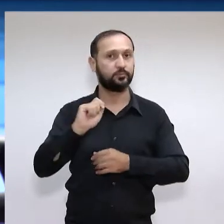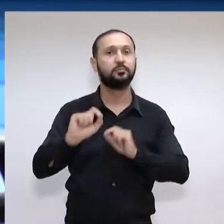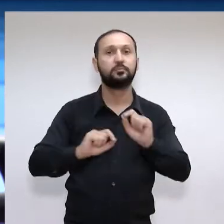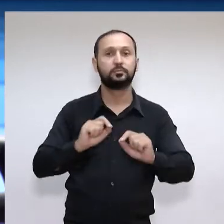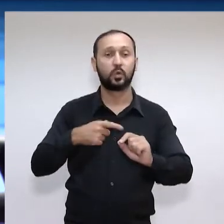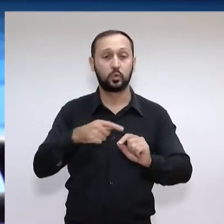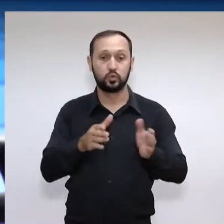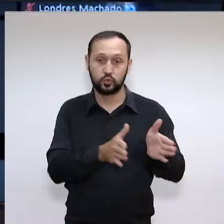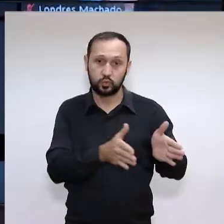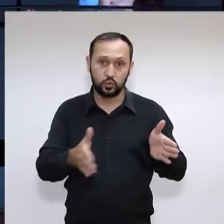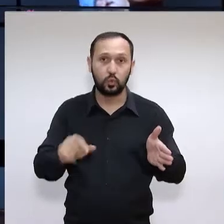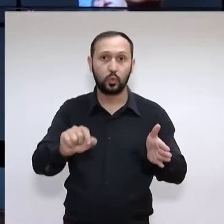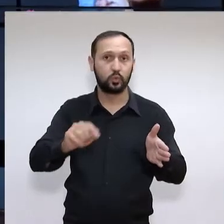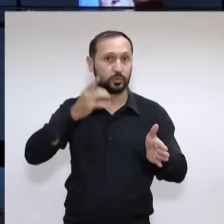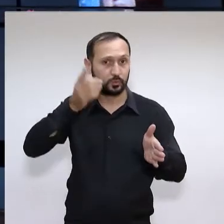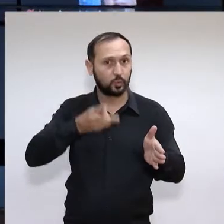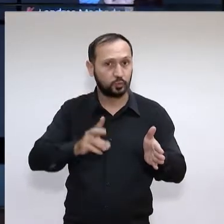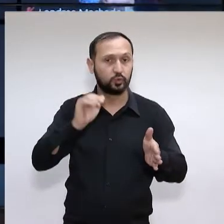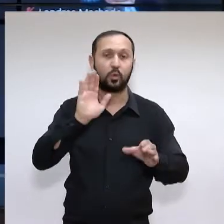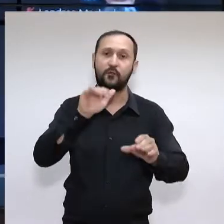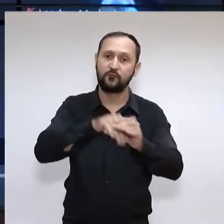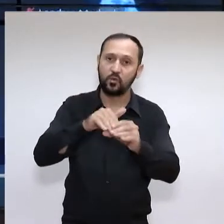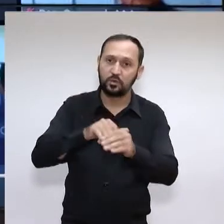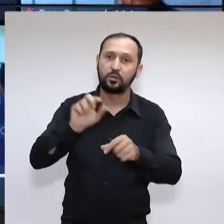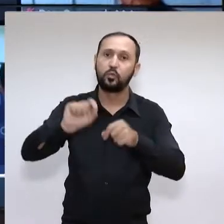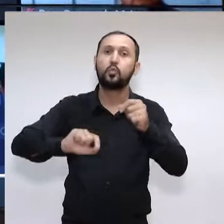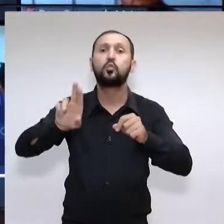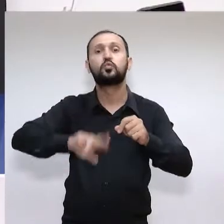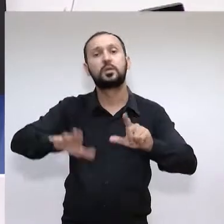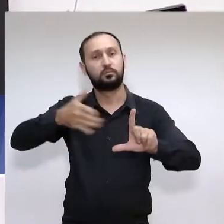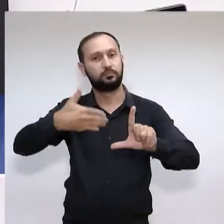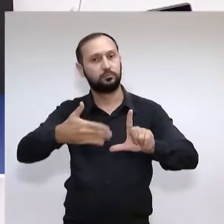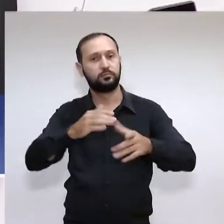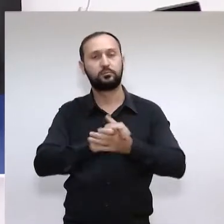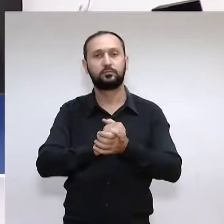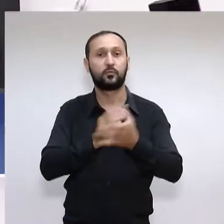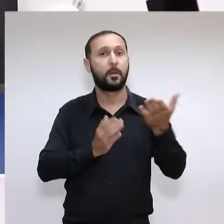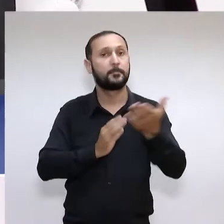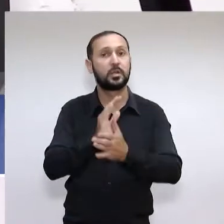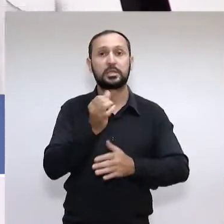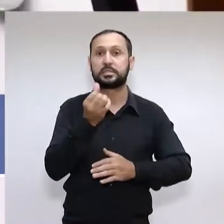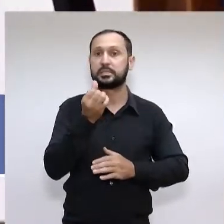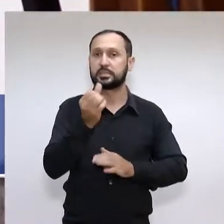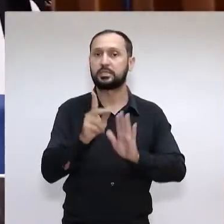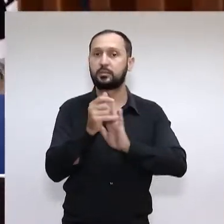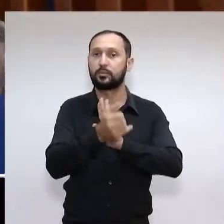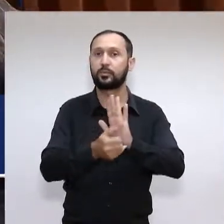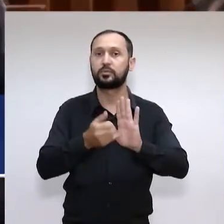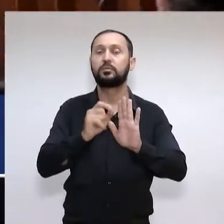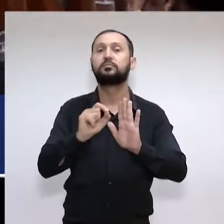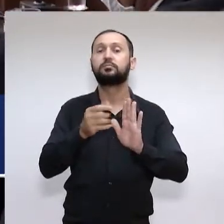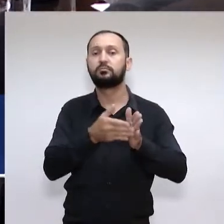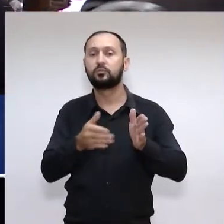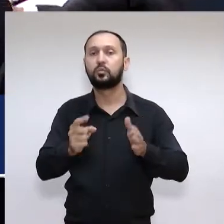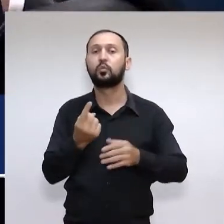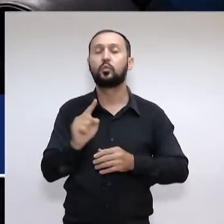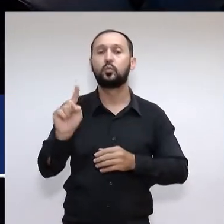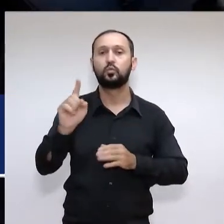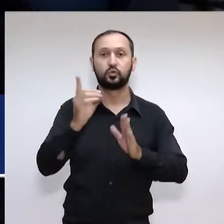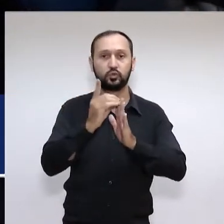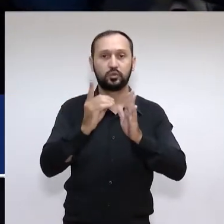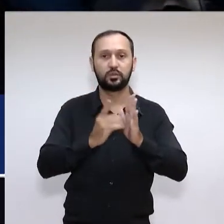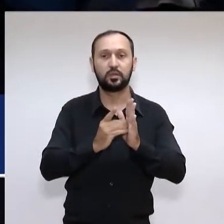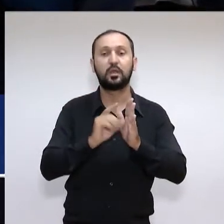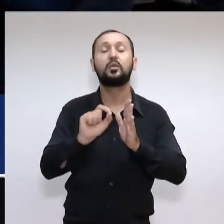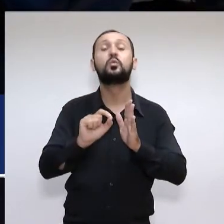No entanto, os deputados têm mantido o ritmo de votações por videoconferência. Foram aprovados 6 projetos, dentre eles um de decreto